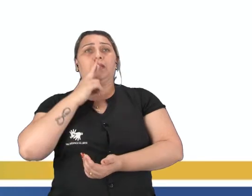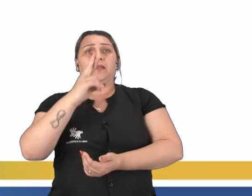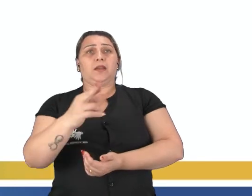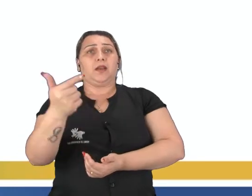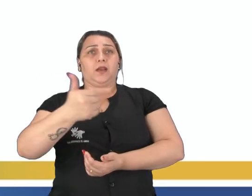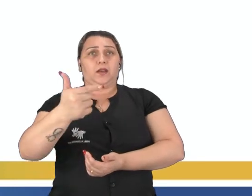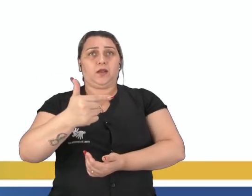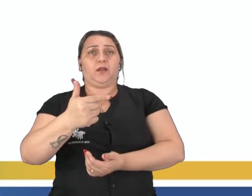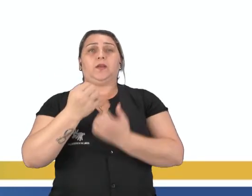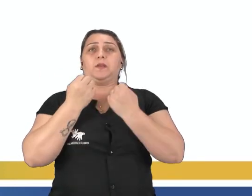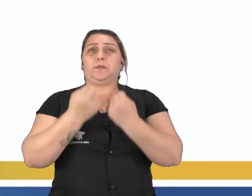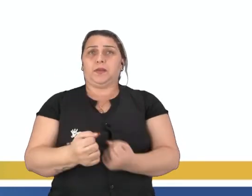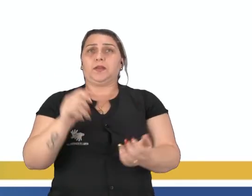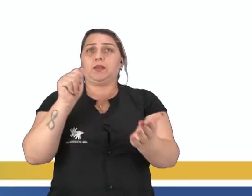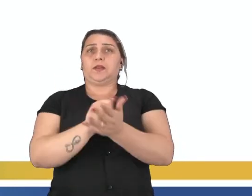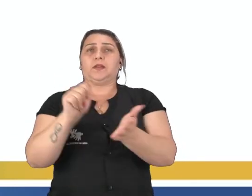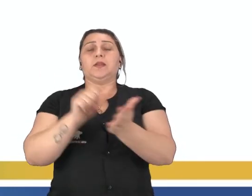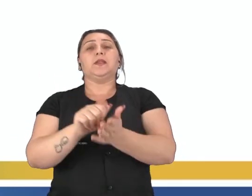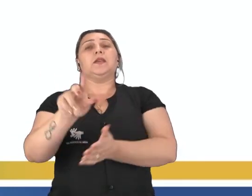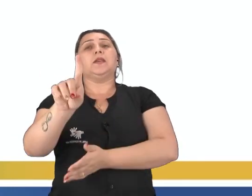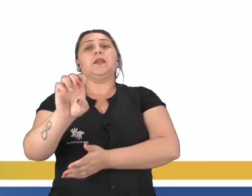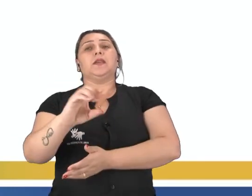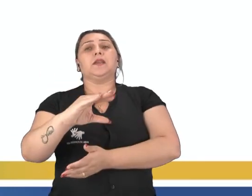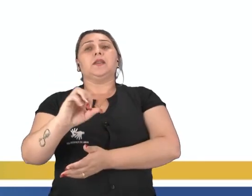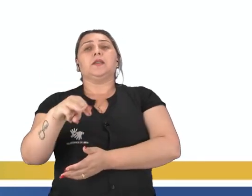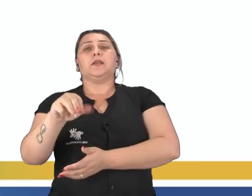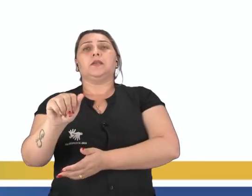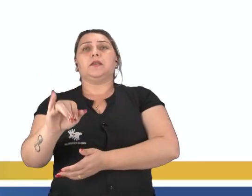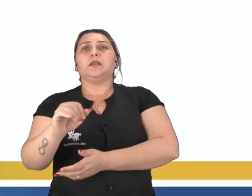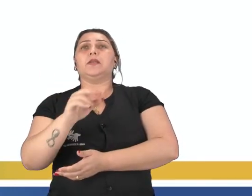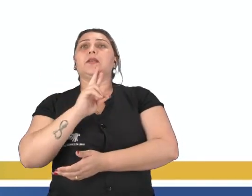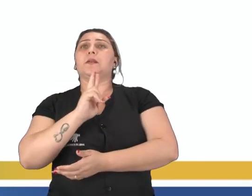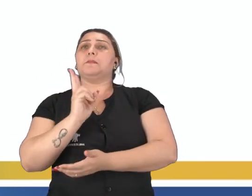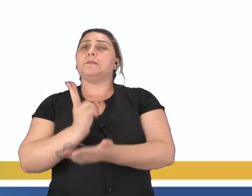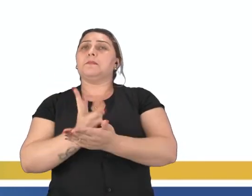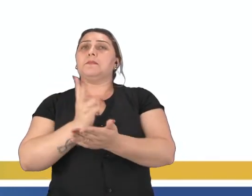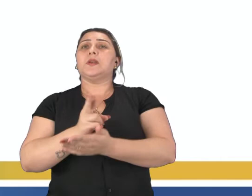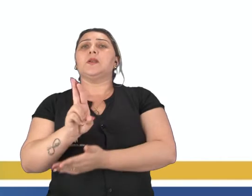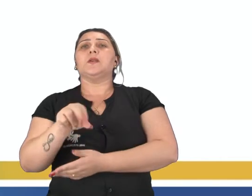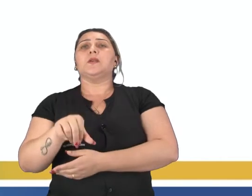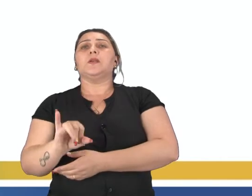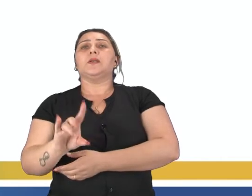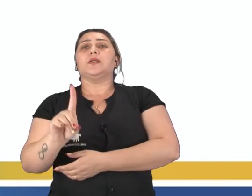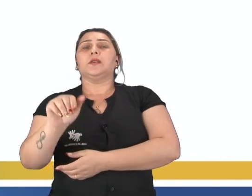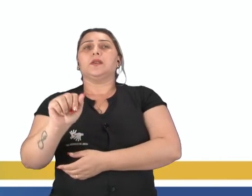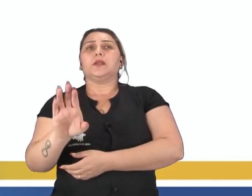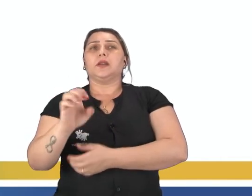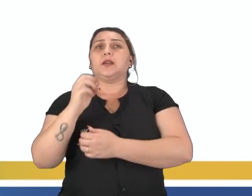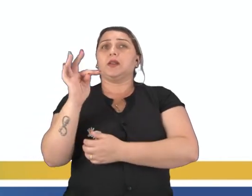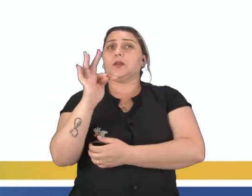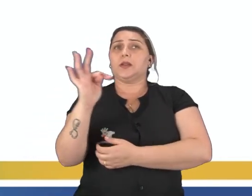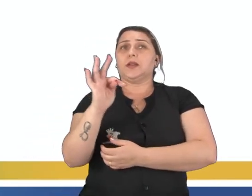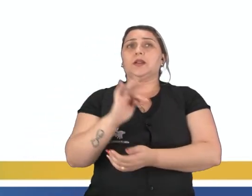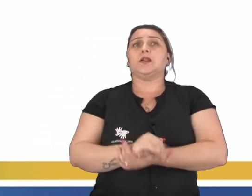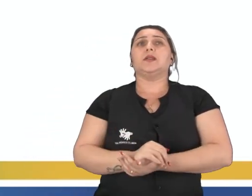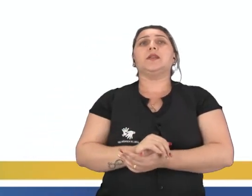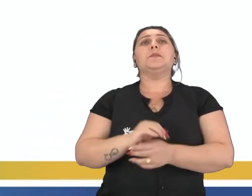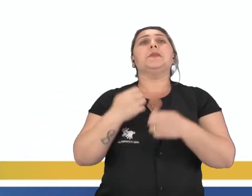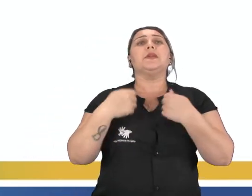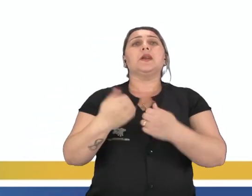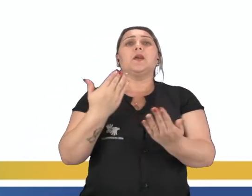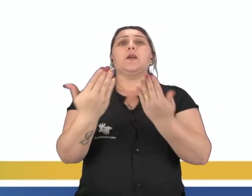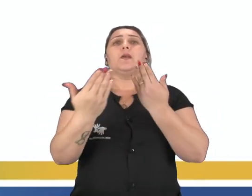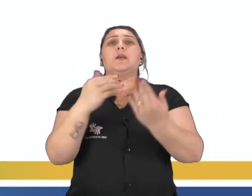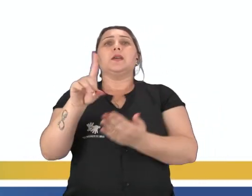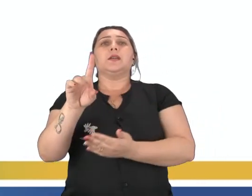As duas medidas de massa são escritas como decimais e referem-se à mesma unidade, que é a unidade de tonelada. Logo,